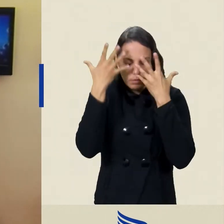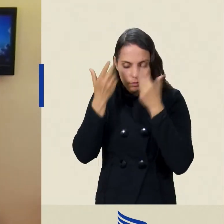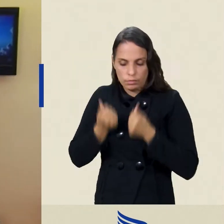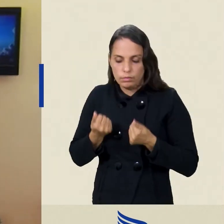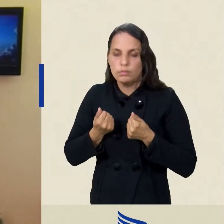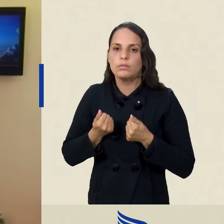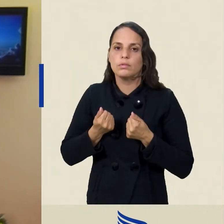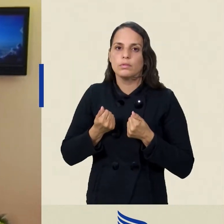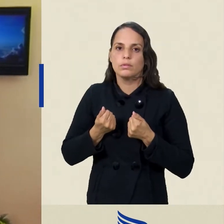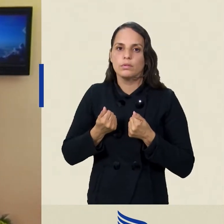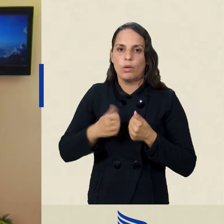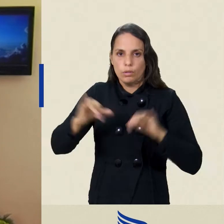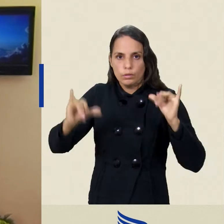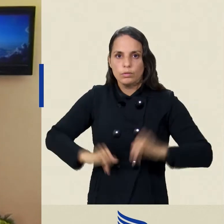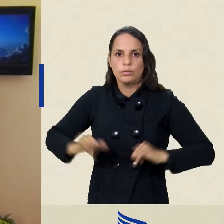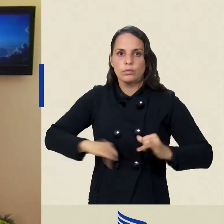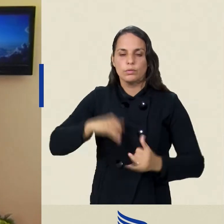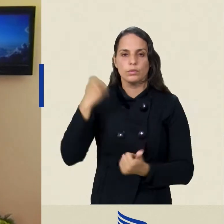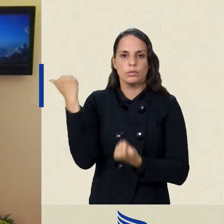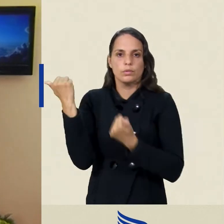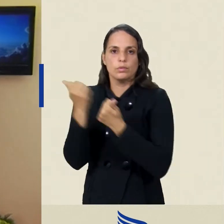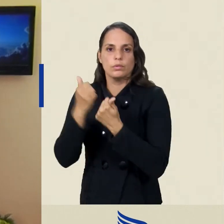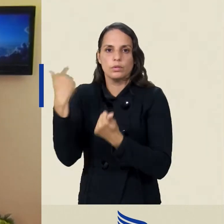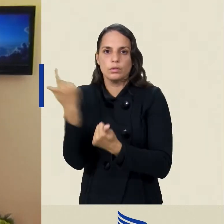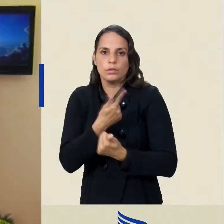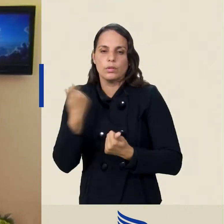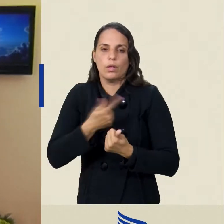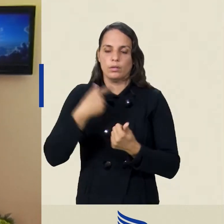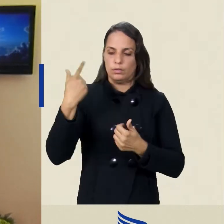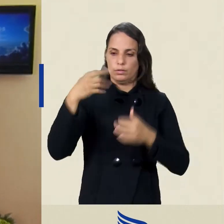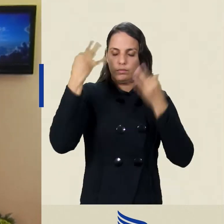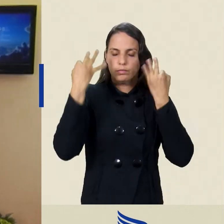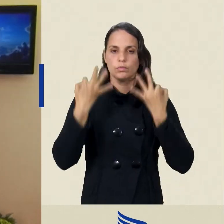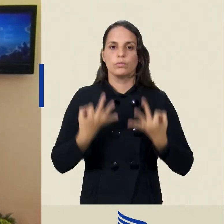que recebêssemos toda a sua justiça no juízo.